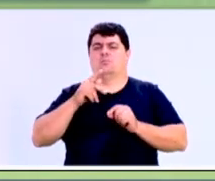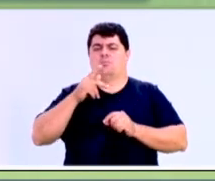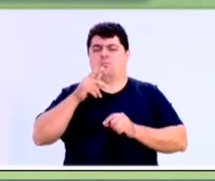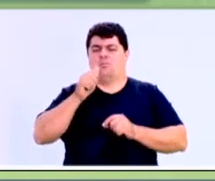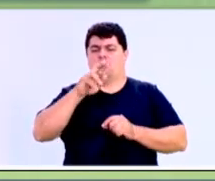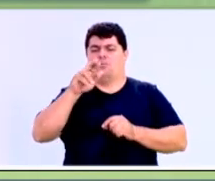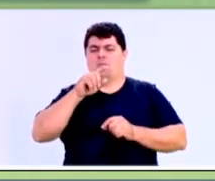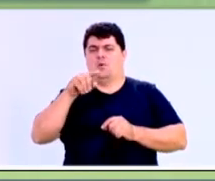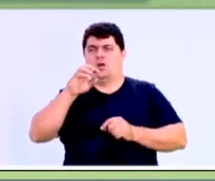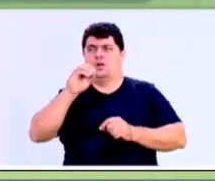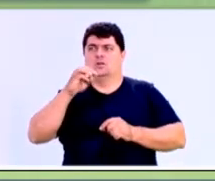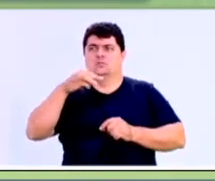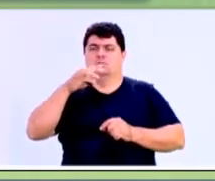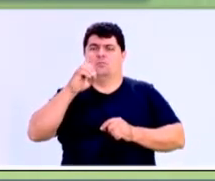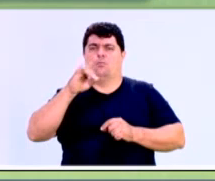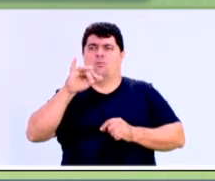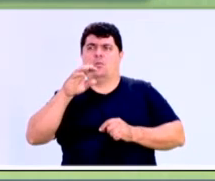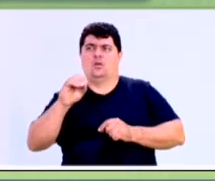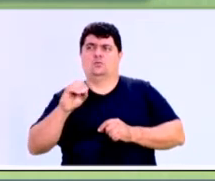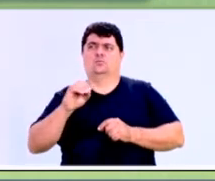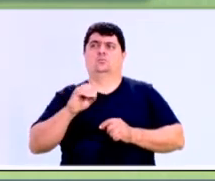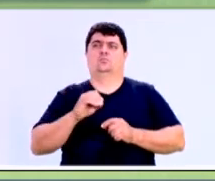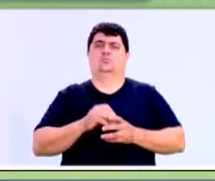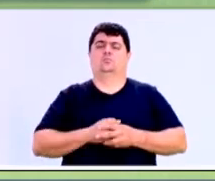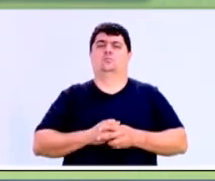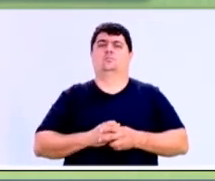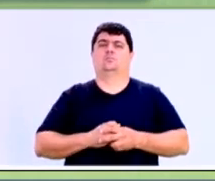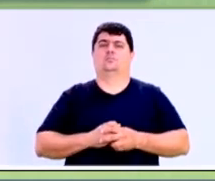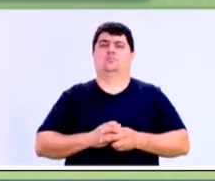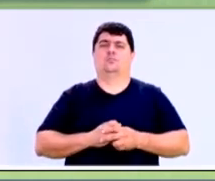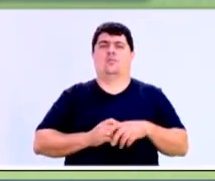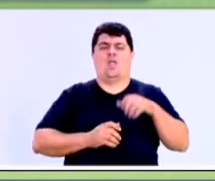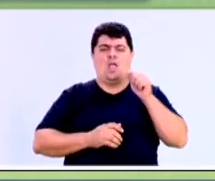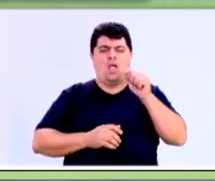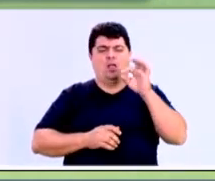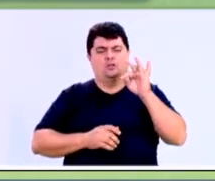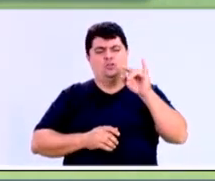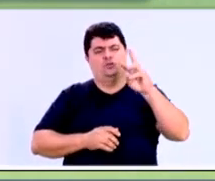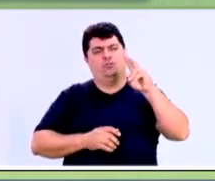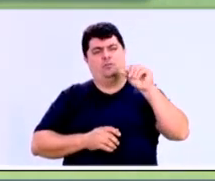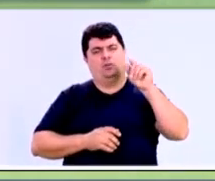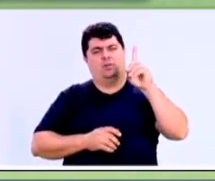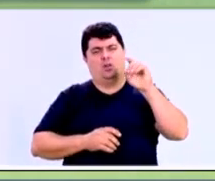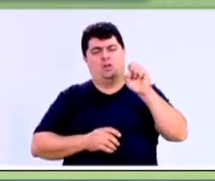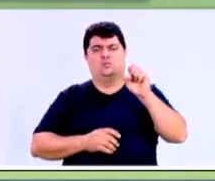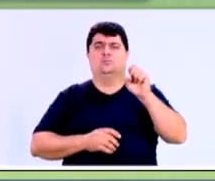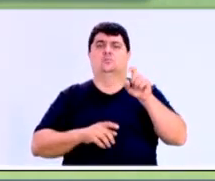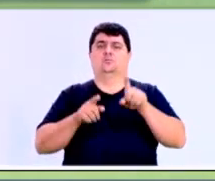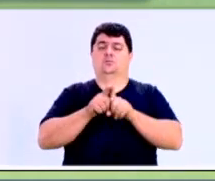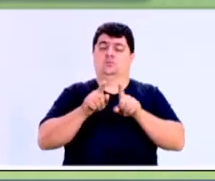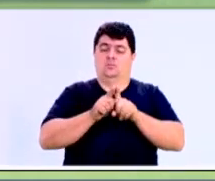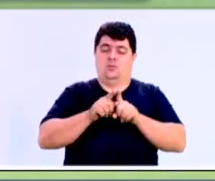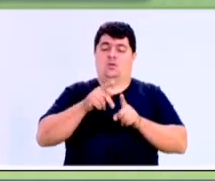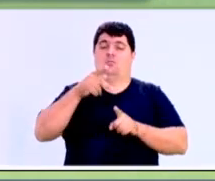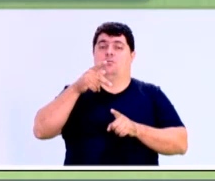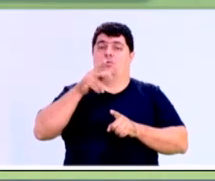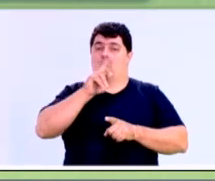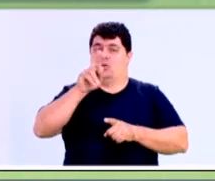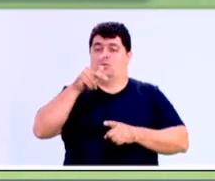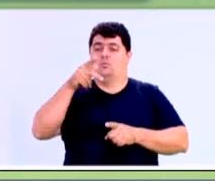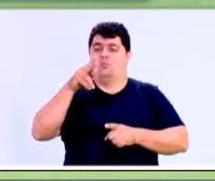índices de atividades, os prazos médios, né? Os índices de atividade, também chamados de prazos